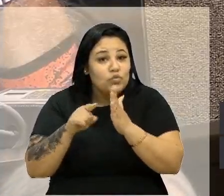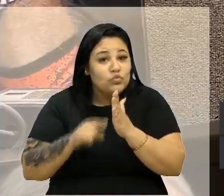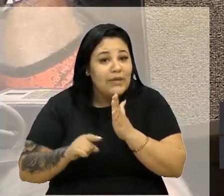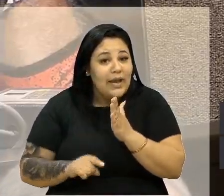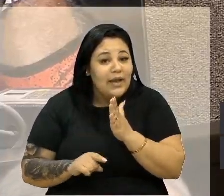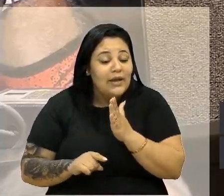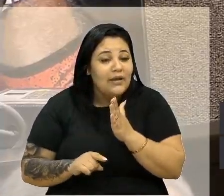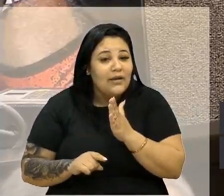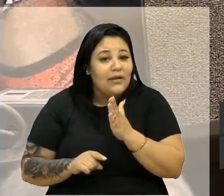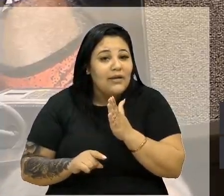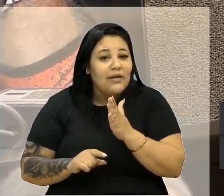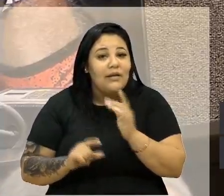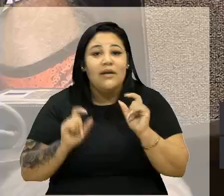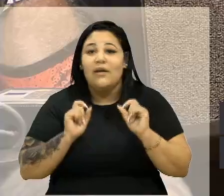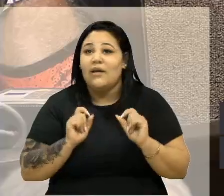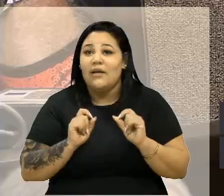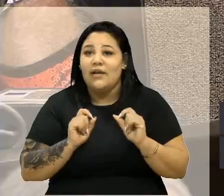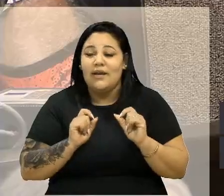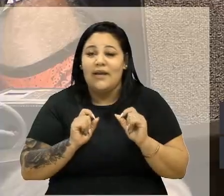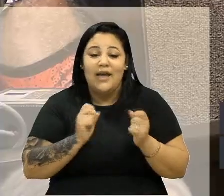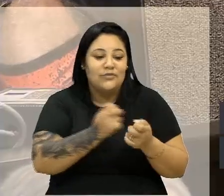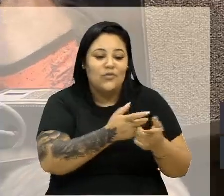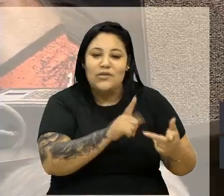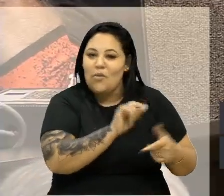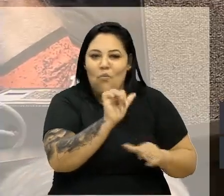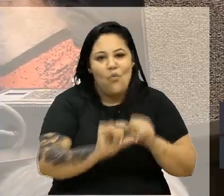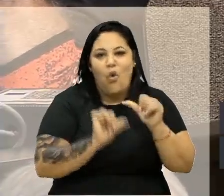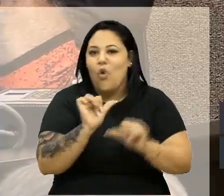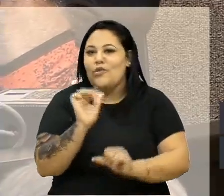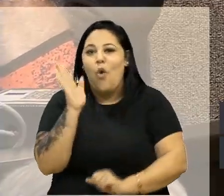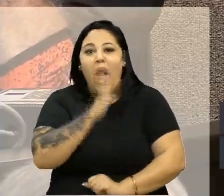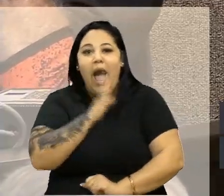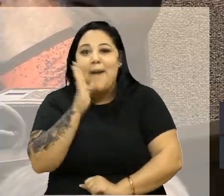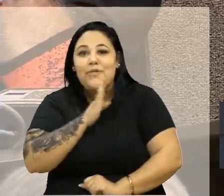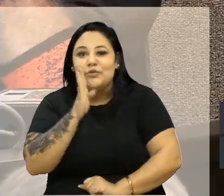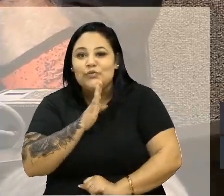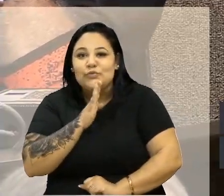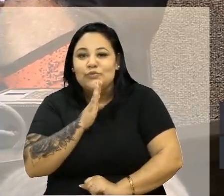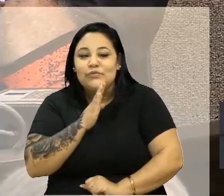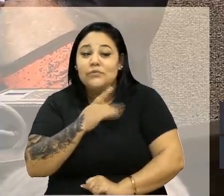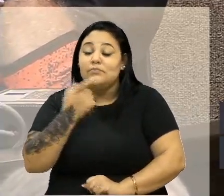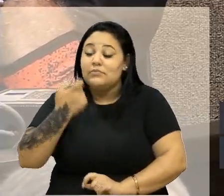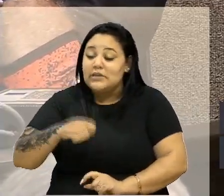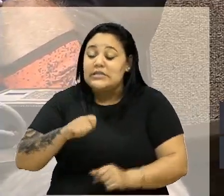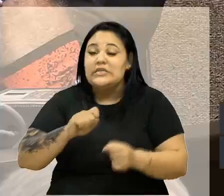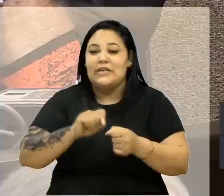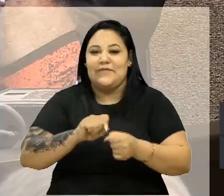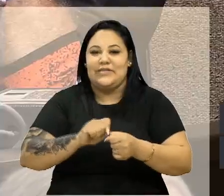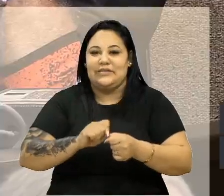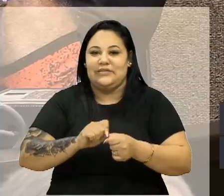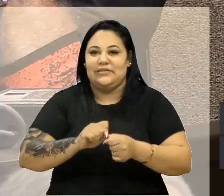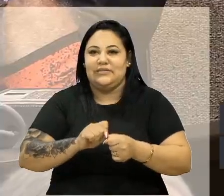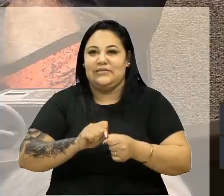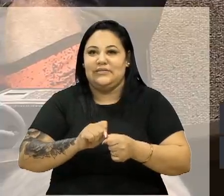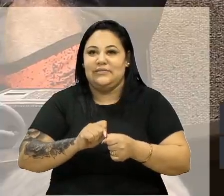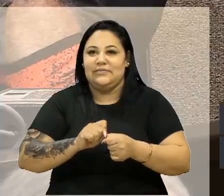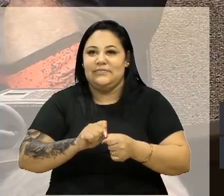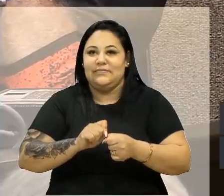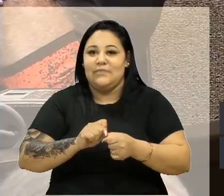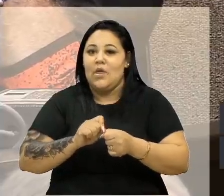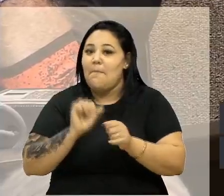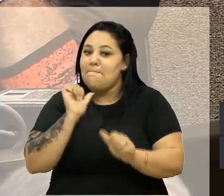a coisa não vai mudar do dia para a noite. Tem que se fazer uma grande